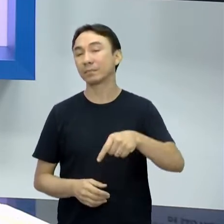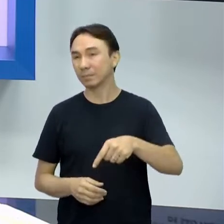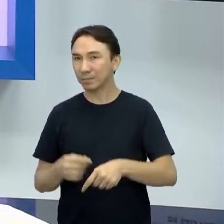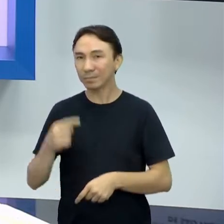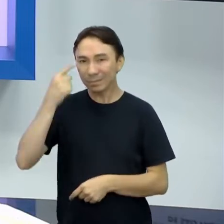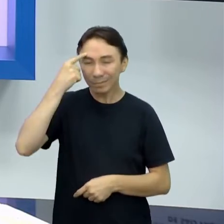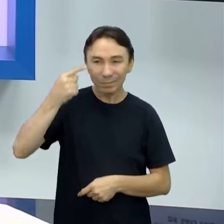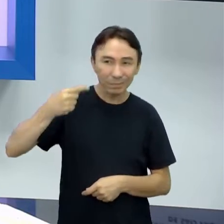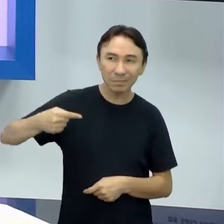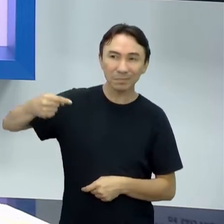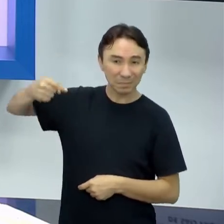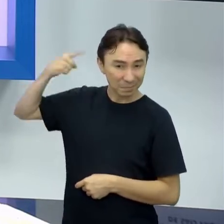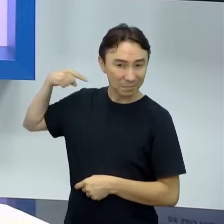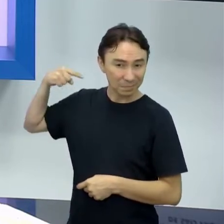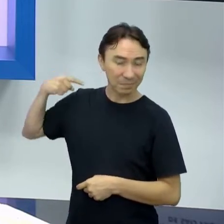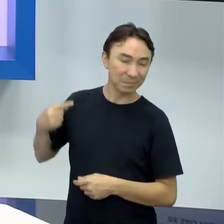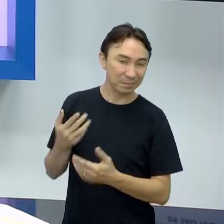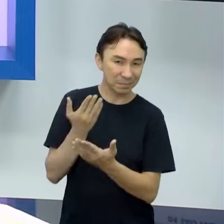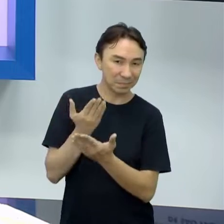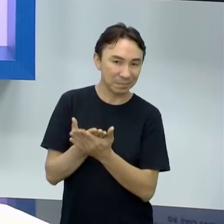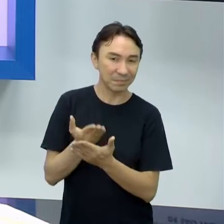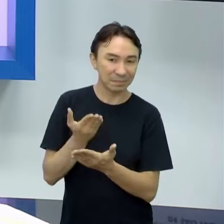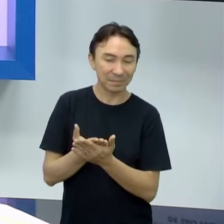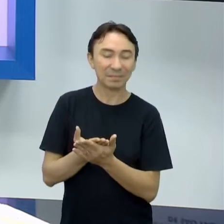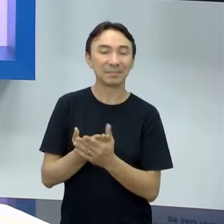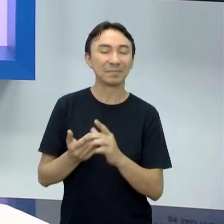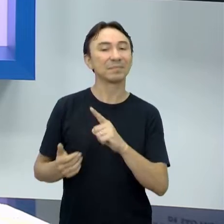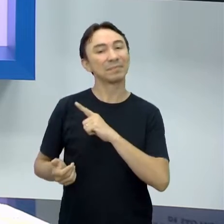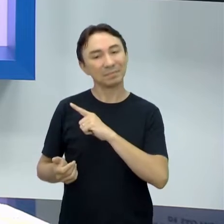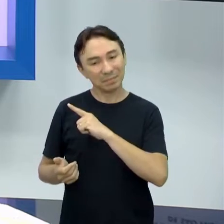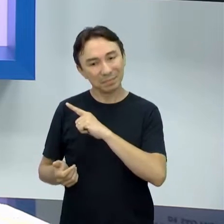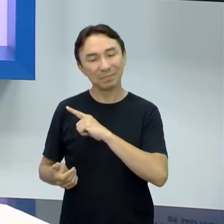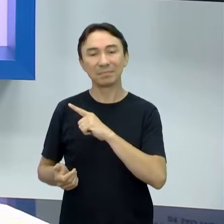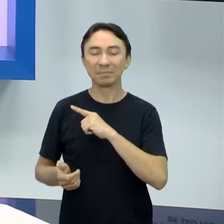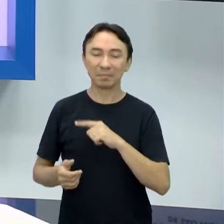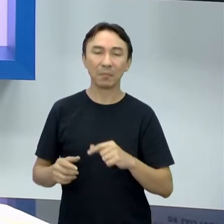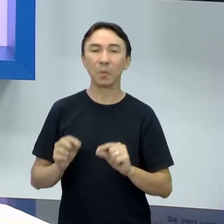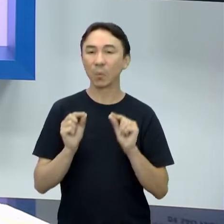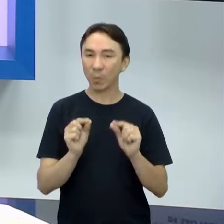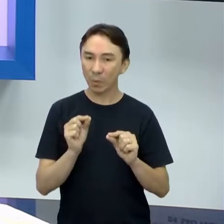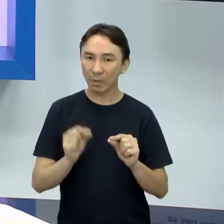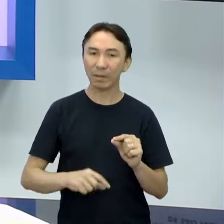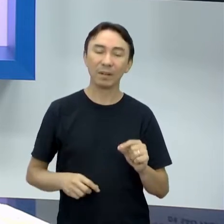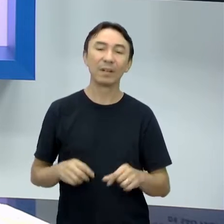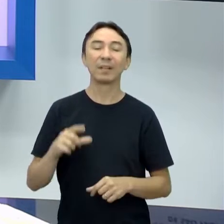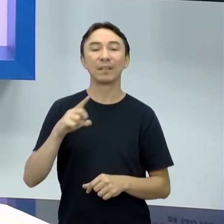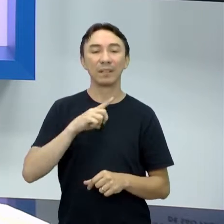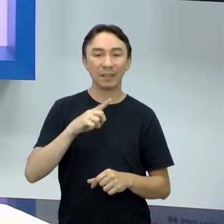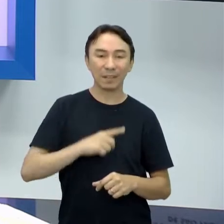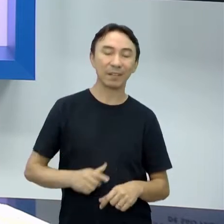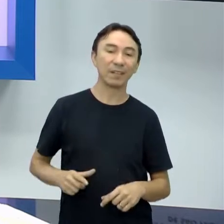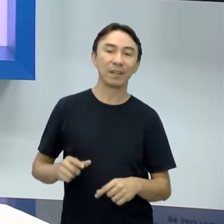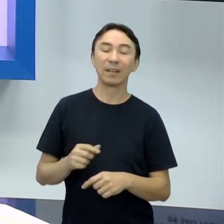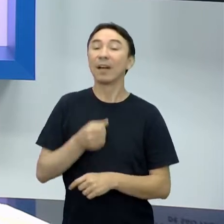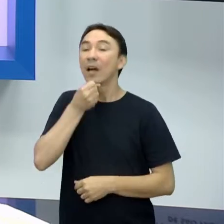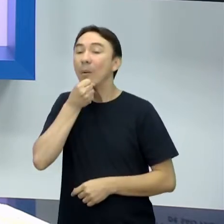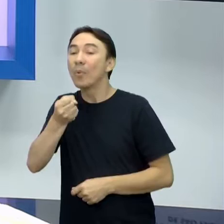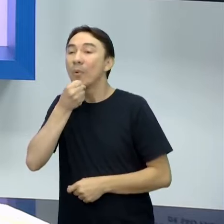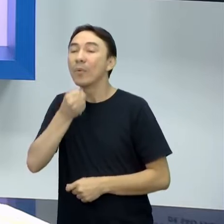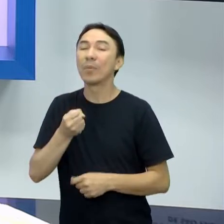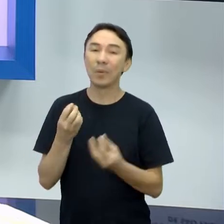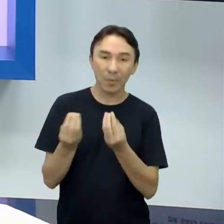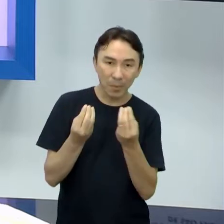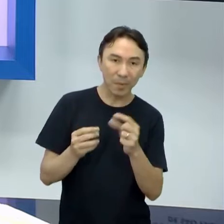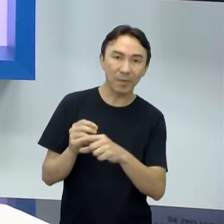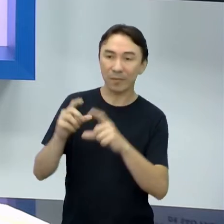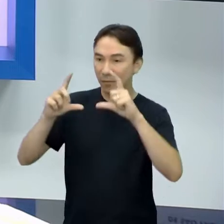aula tivemos aí, falamos sobre fotoreportagem, também finalizando a atividade